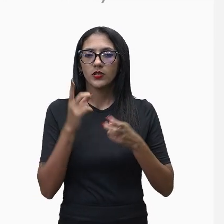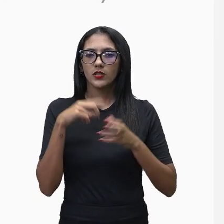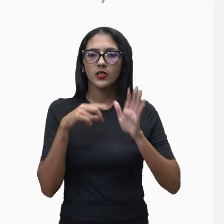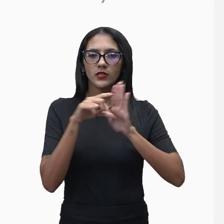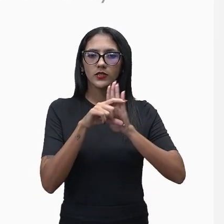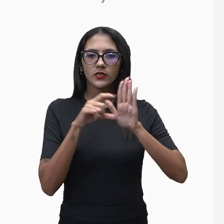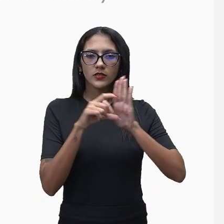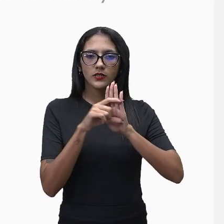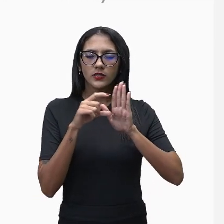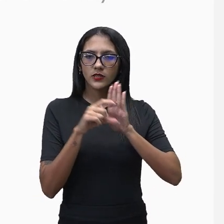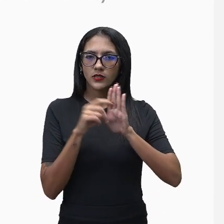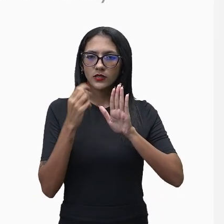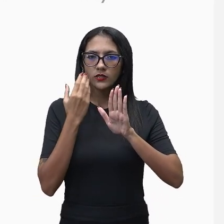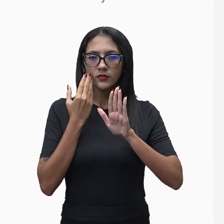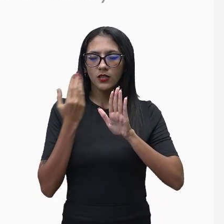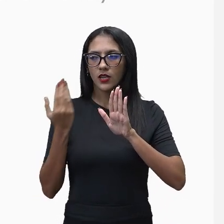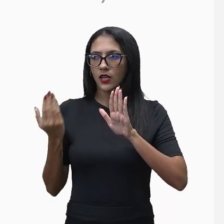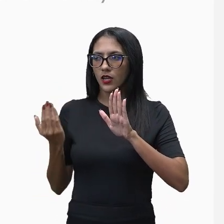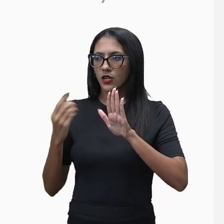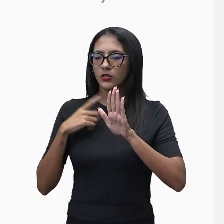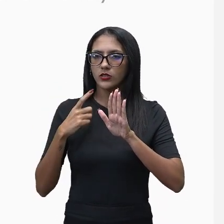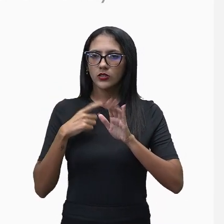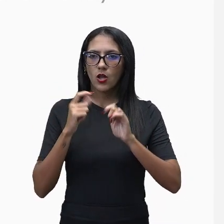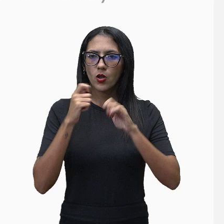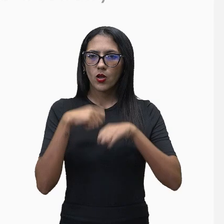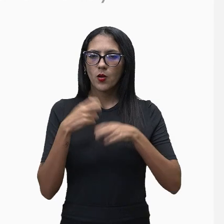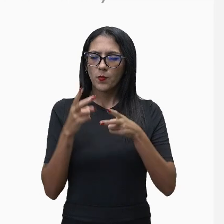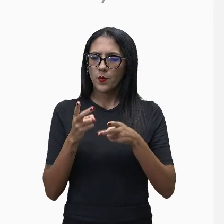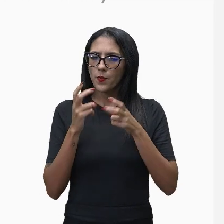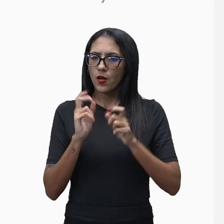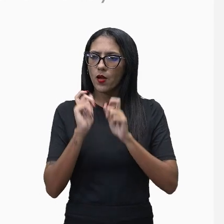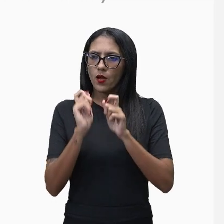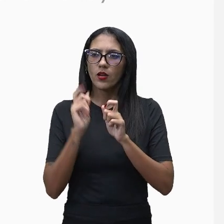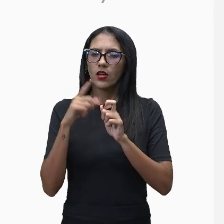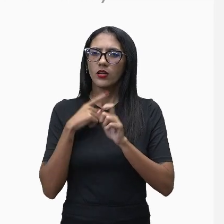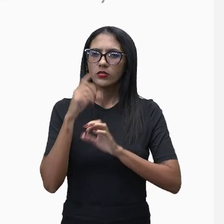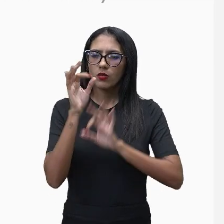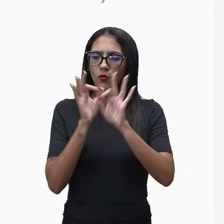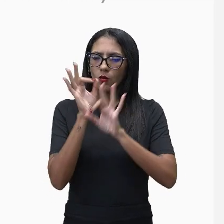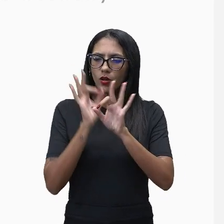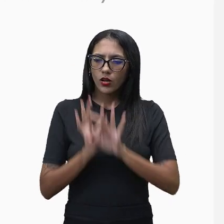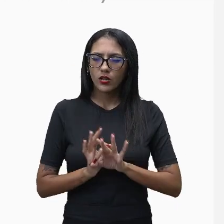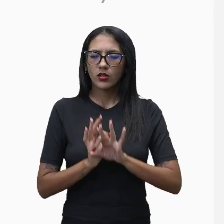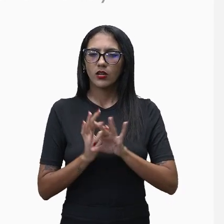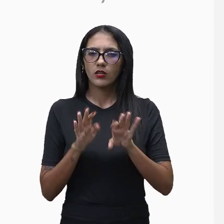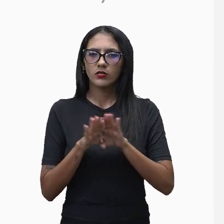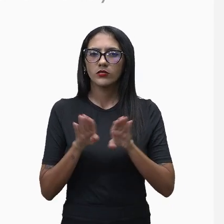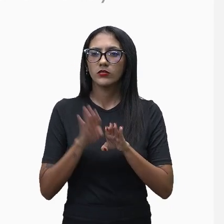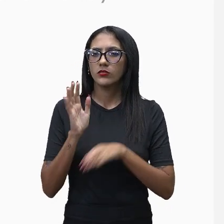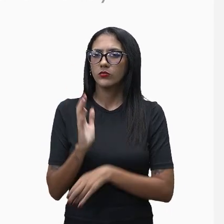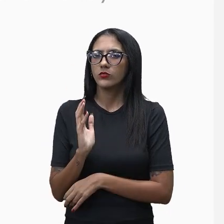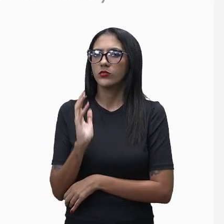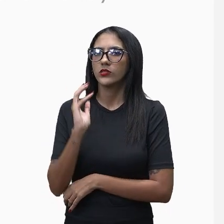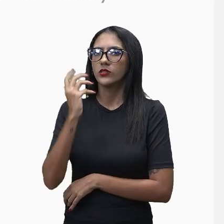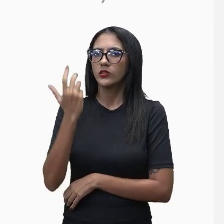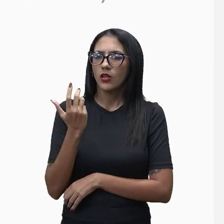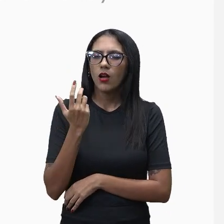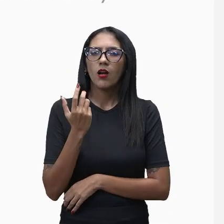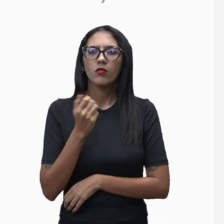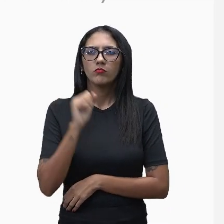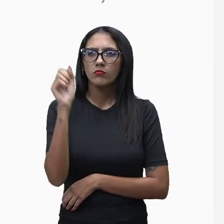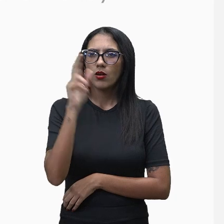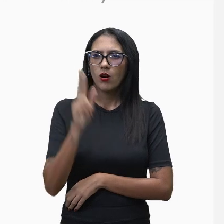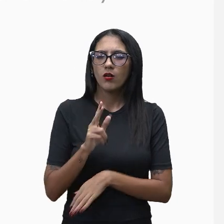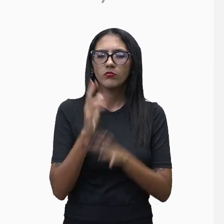nosso texto, em que podemos observar essa construção, dessa situação, desse conflito, das forças da